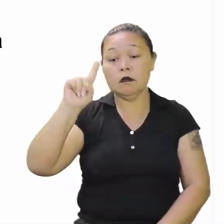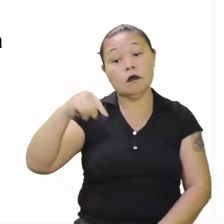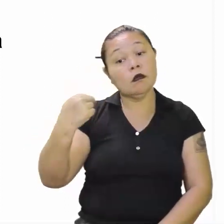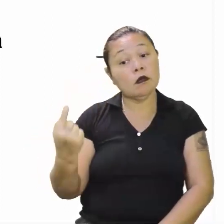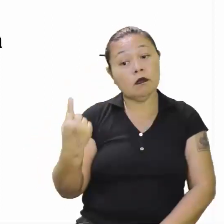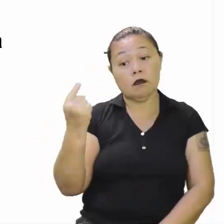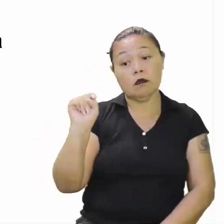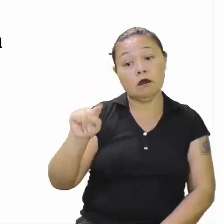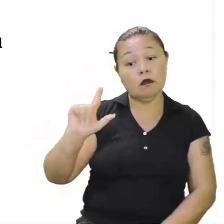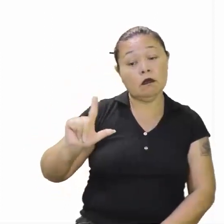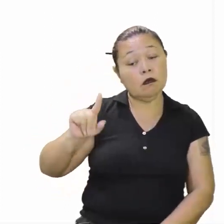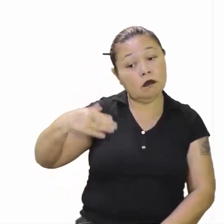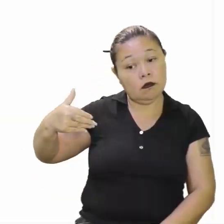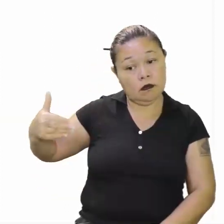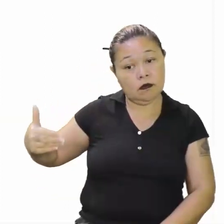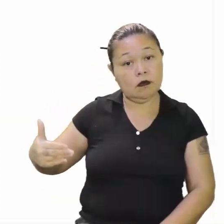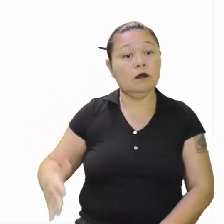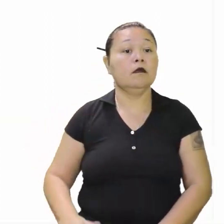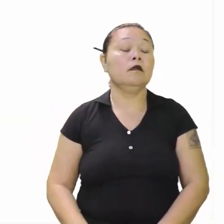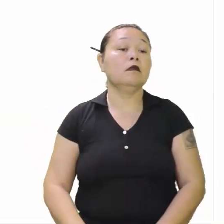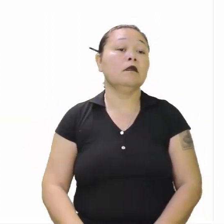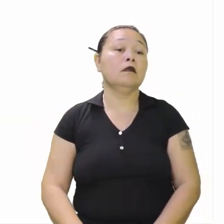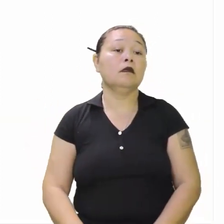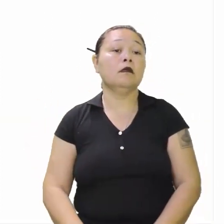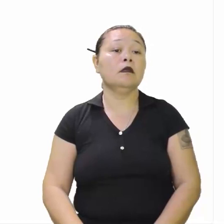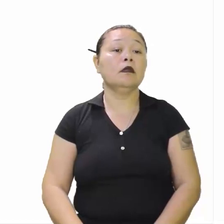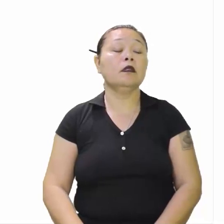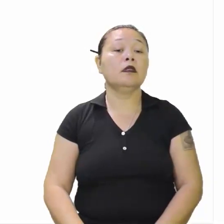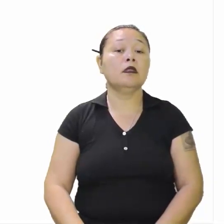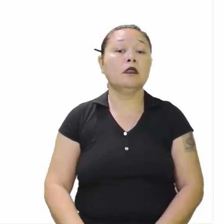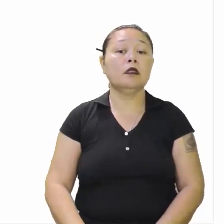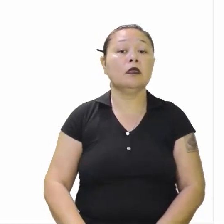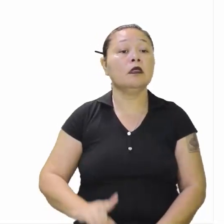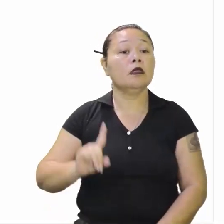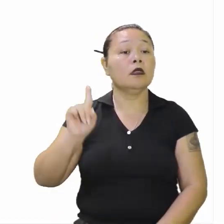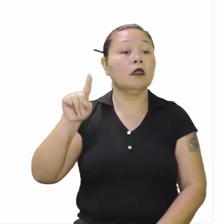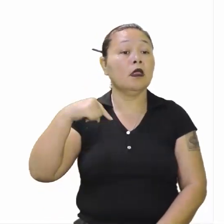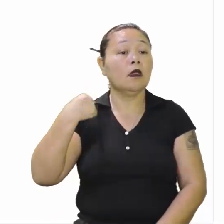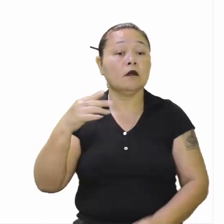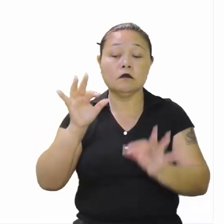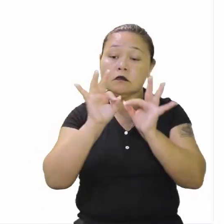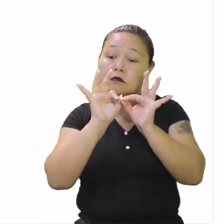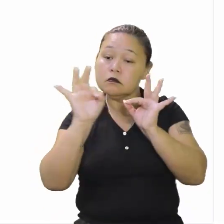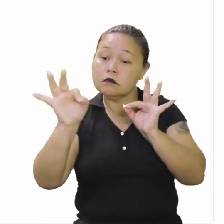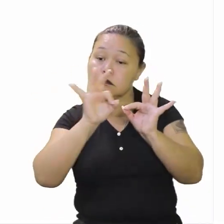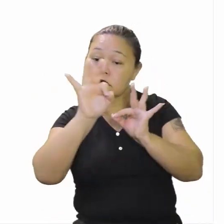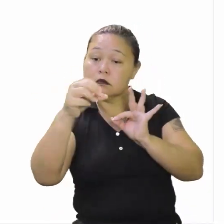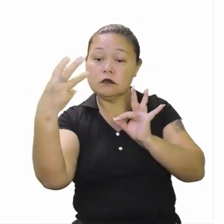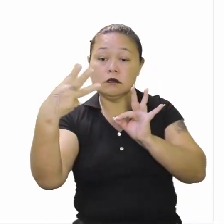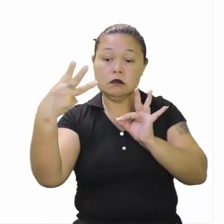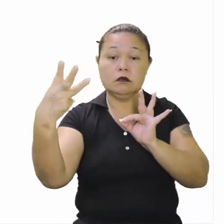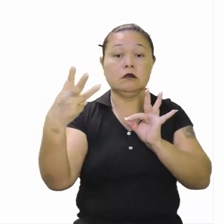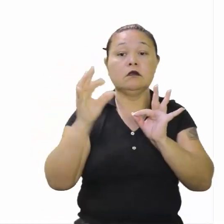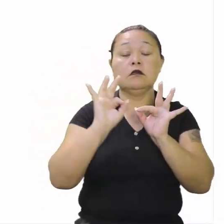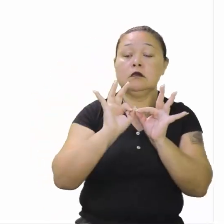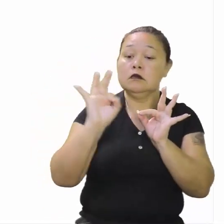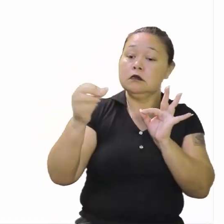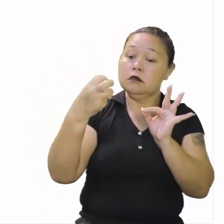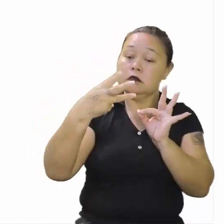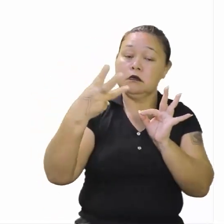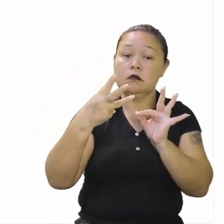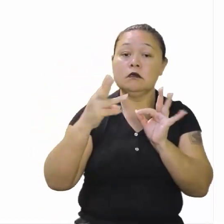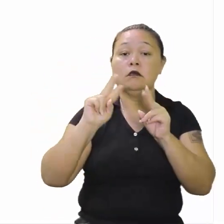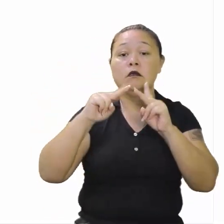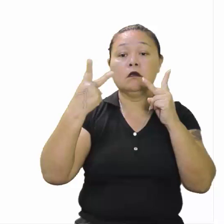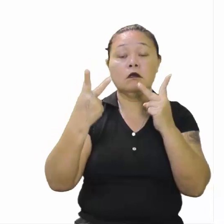assim sucessivamente. Já metro cúbico, o metro cúbico é o volume de